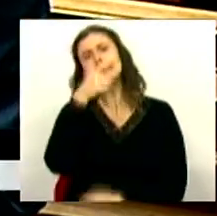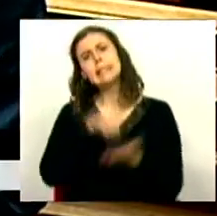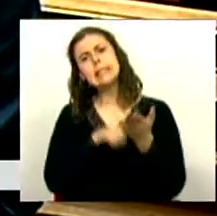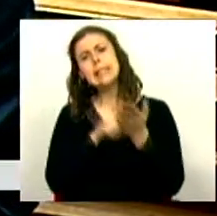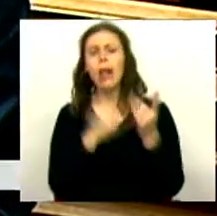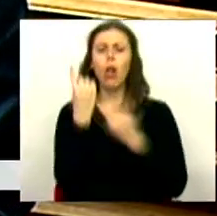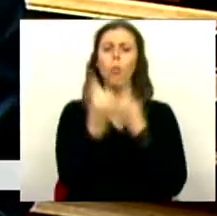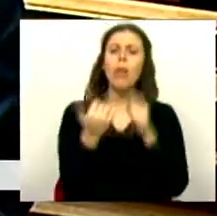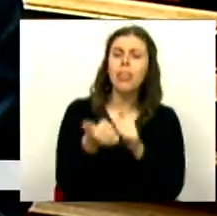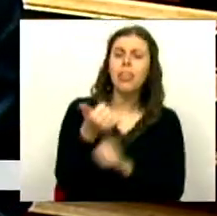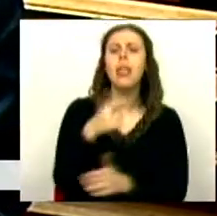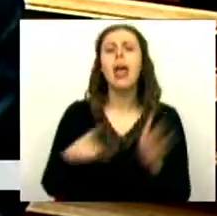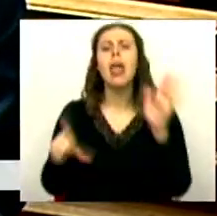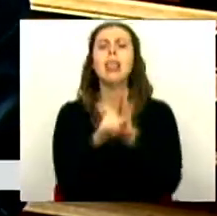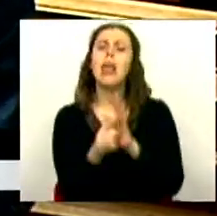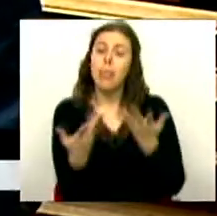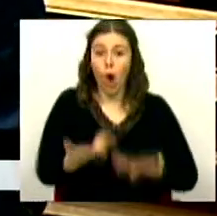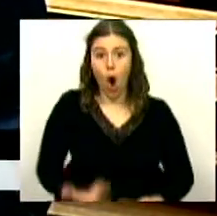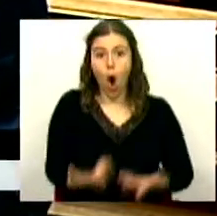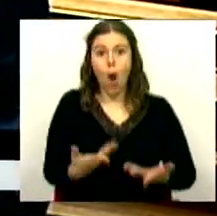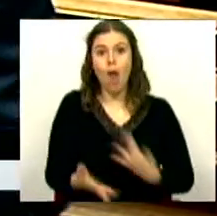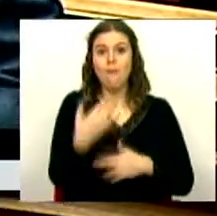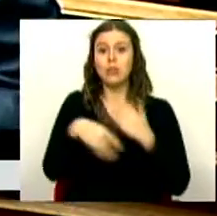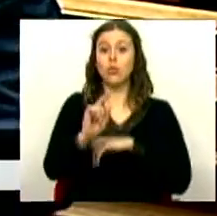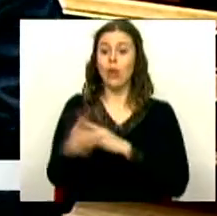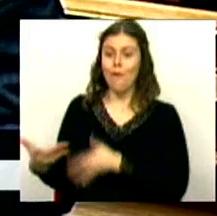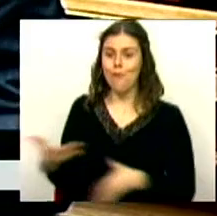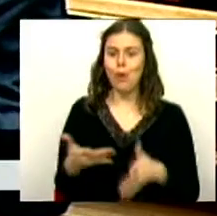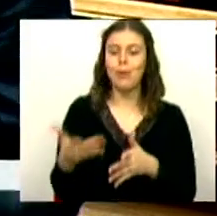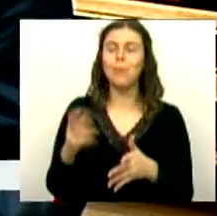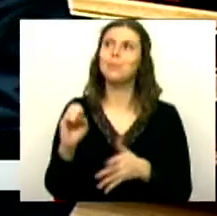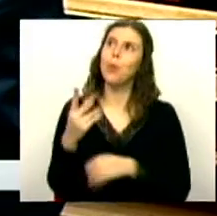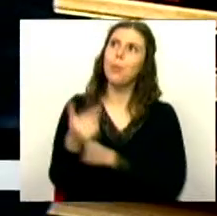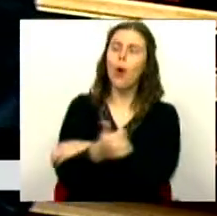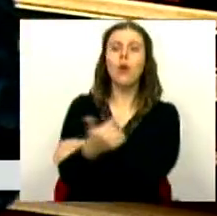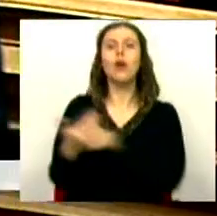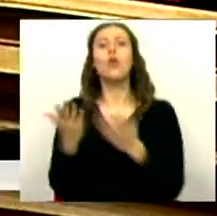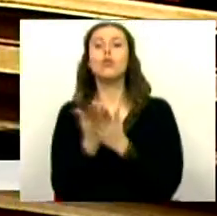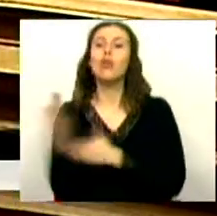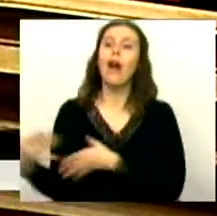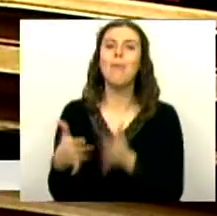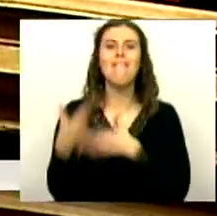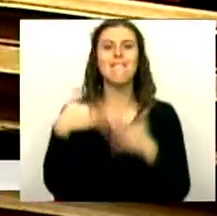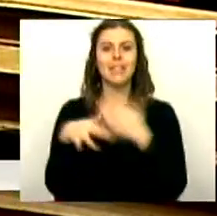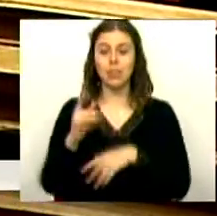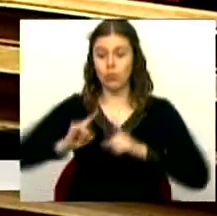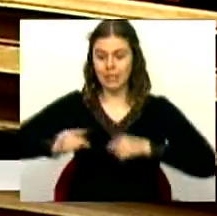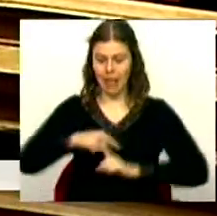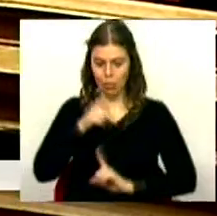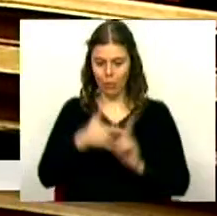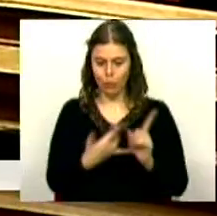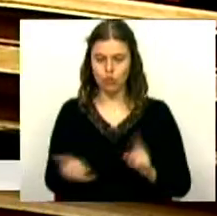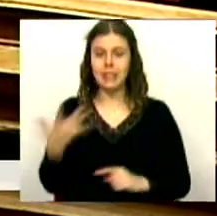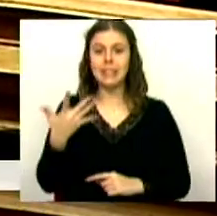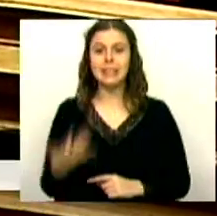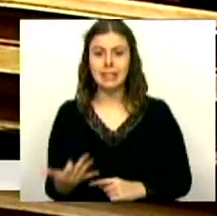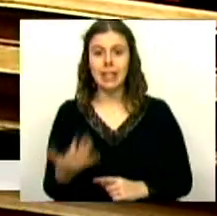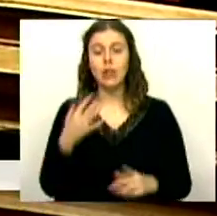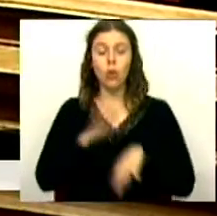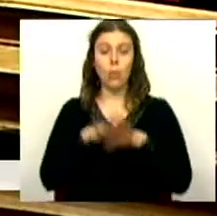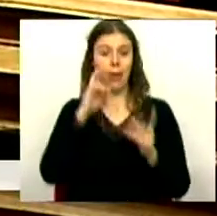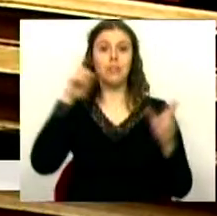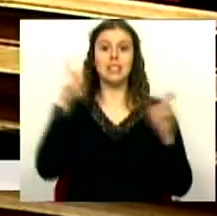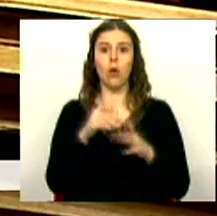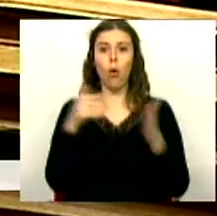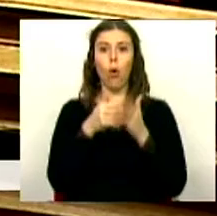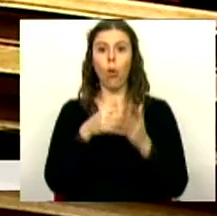algumas melhorias da legislação em vigor, fazendo o caminho, ou melhor, continuando a fazer o caminho iniciado em 2007 pela revisão do Código Penal, mas